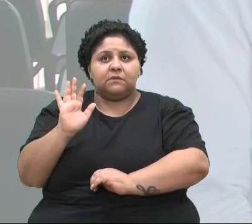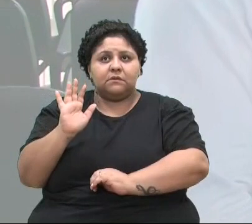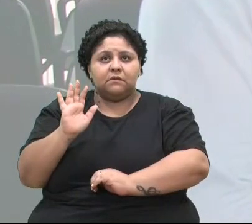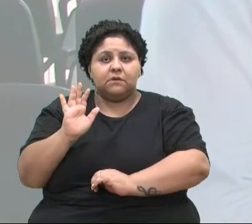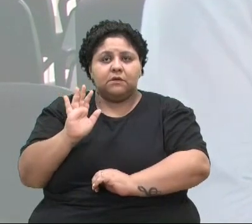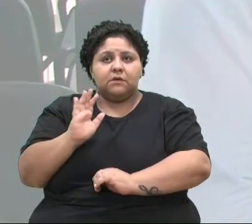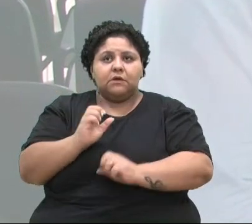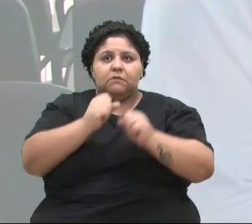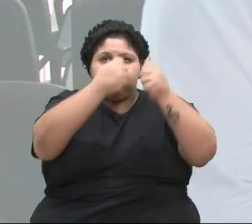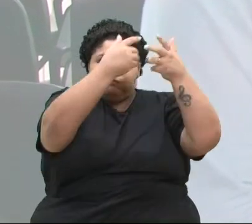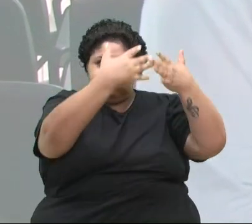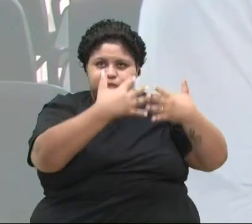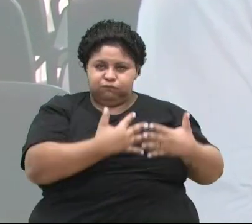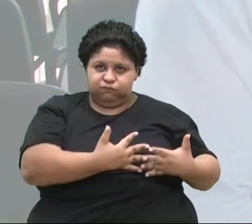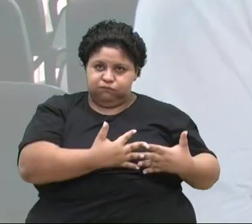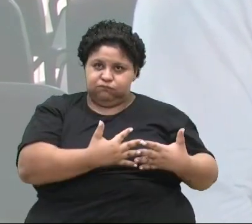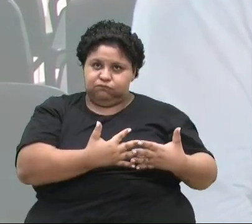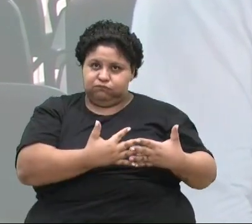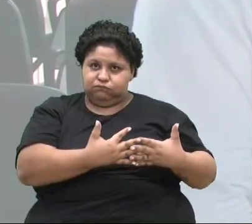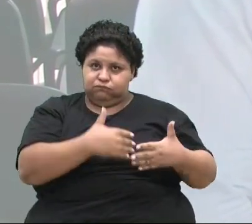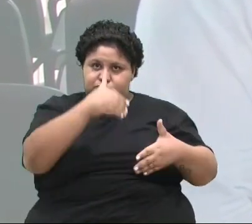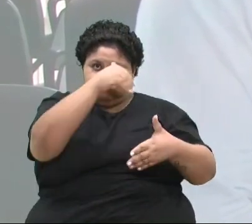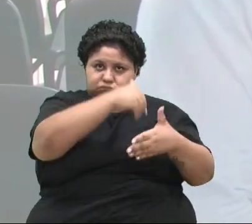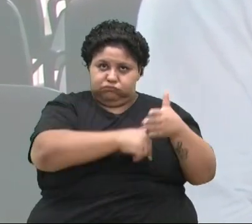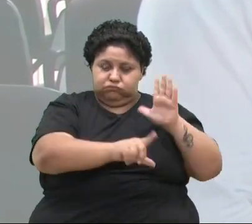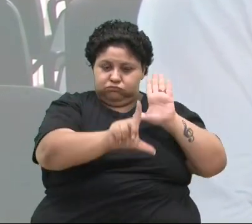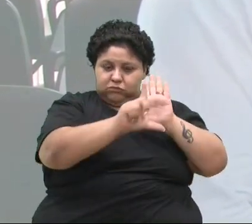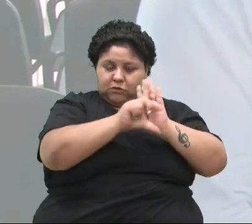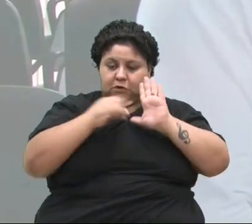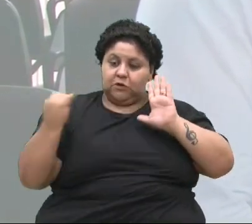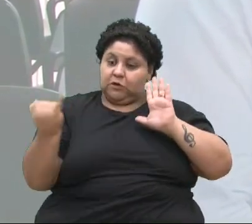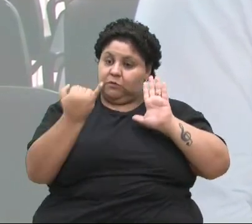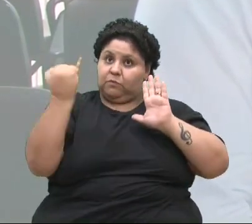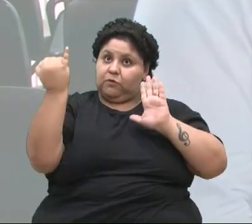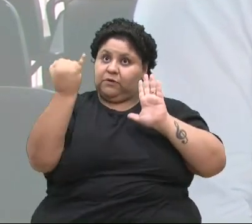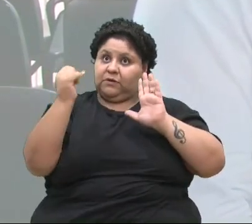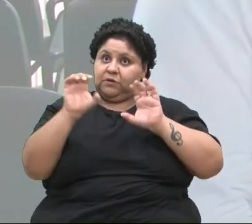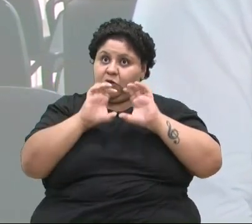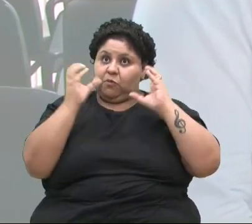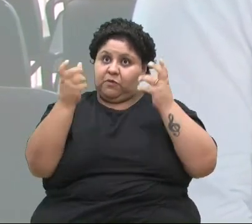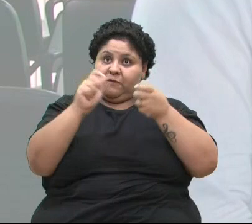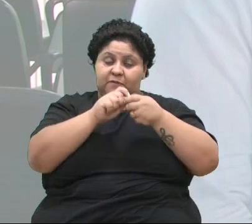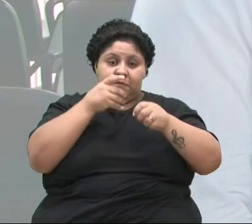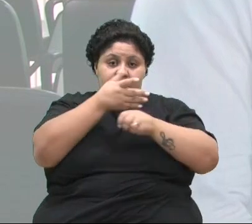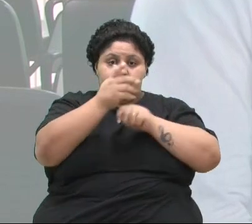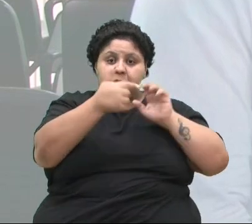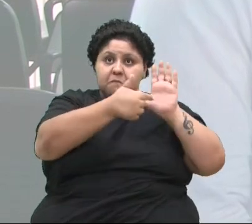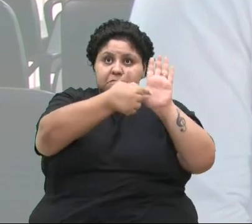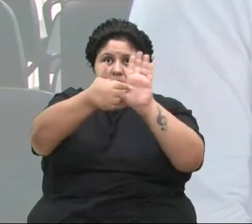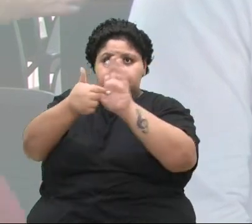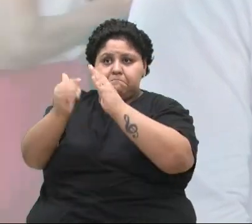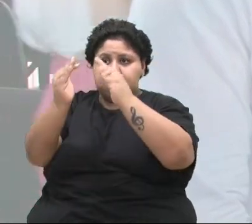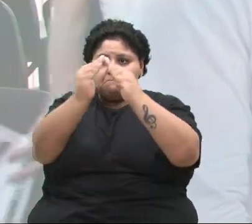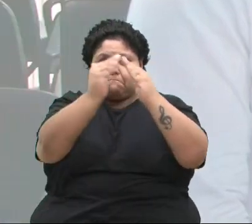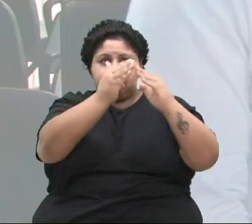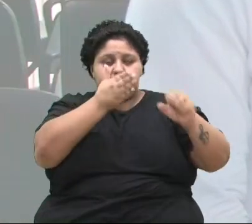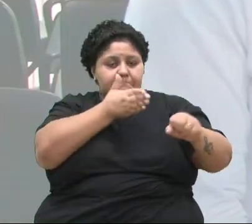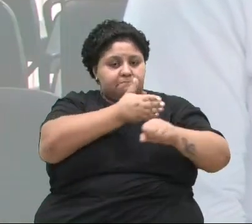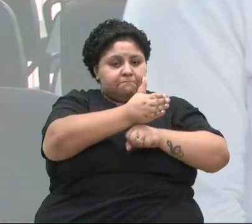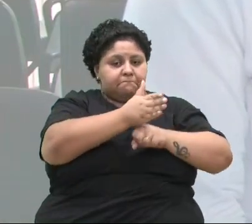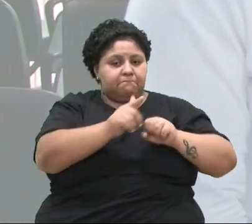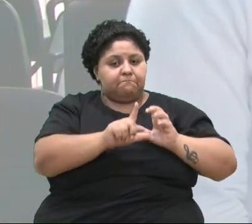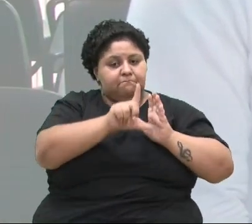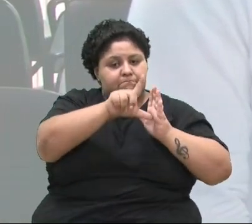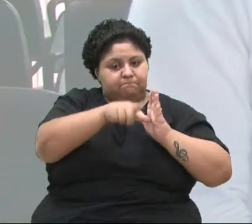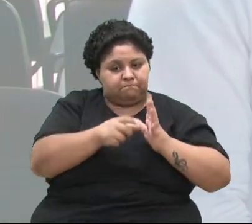de contas está prevista por lei e é muito importante a gente envolver a comunidade e também estar transmitindo para as pessoas de casa participarem, porque depois